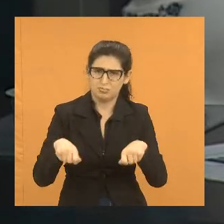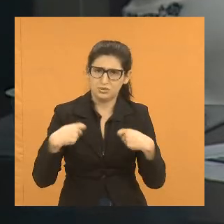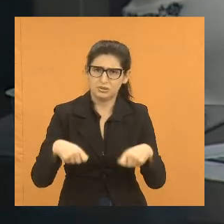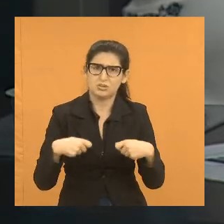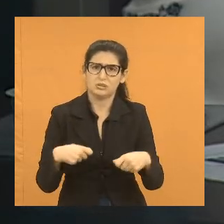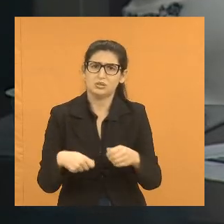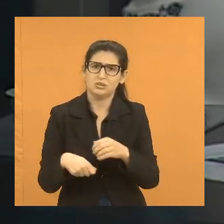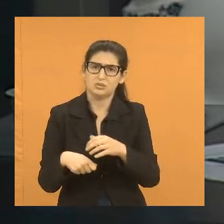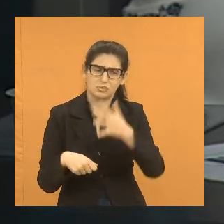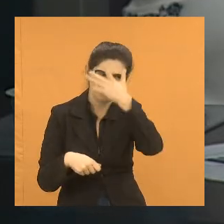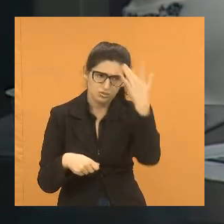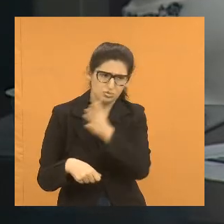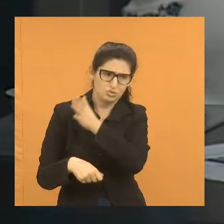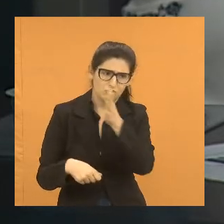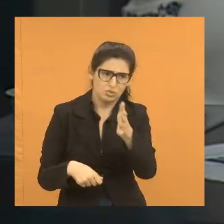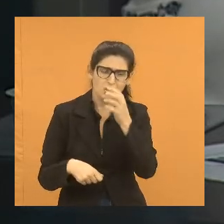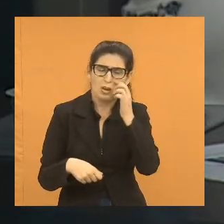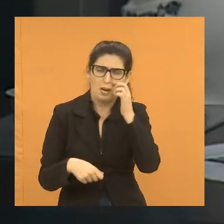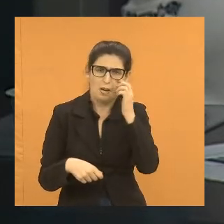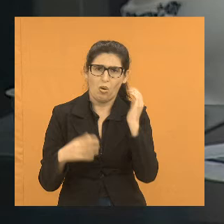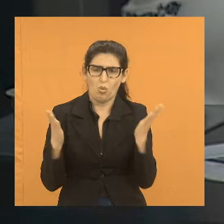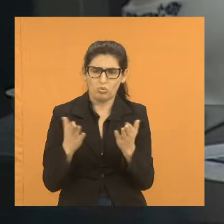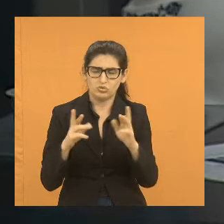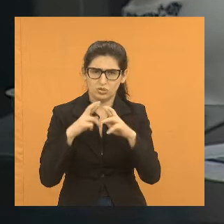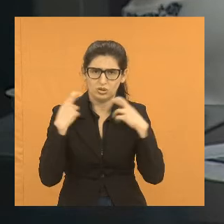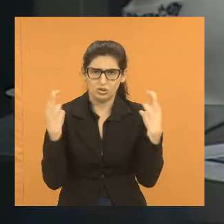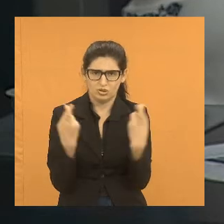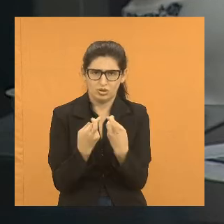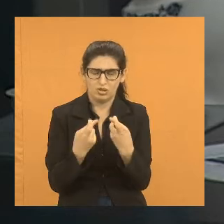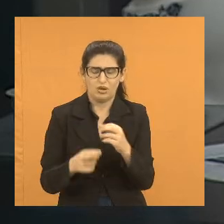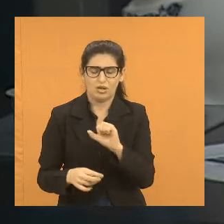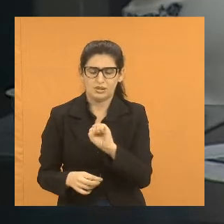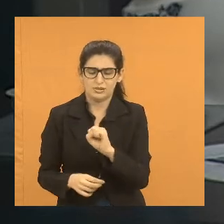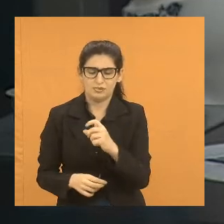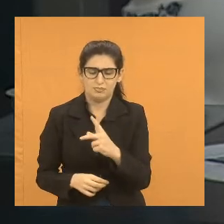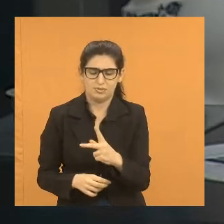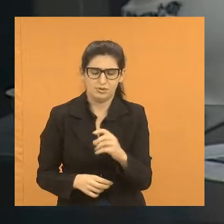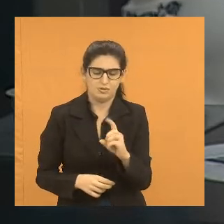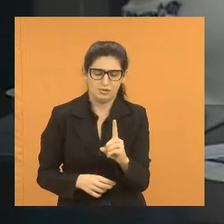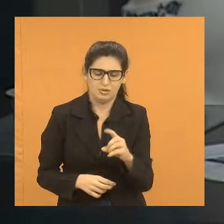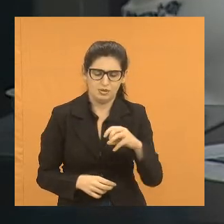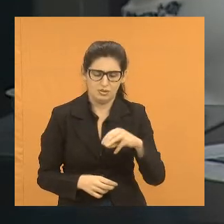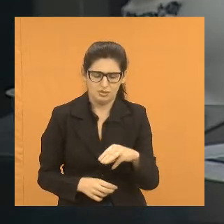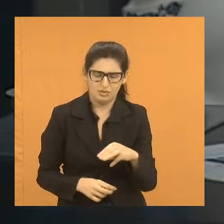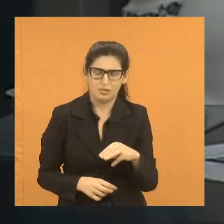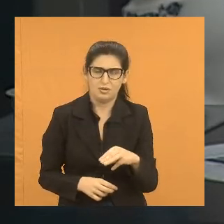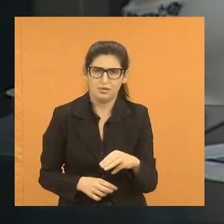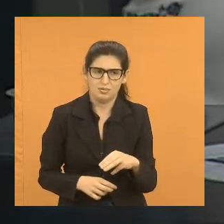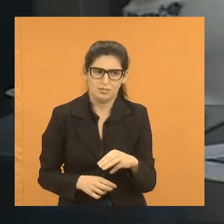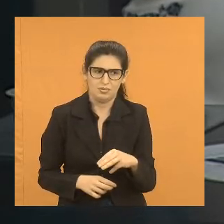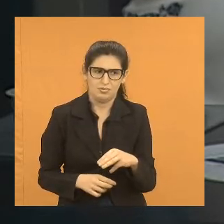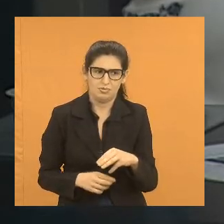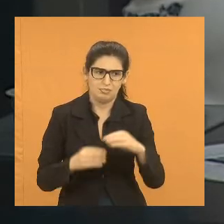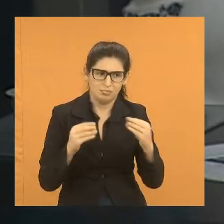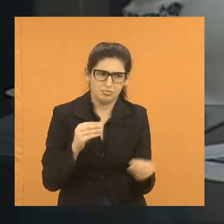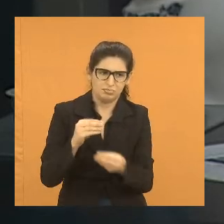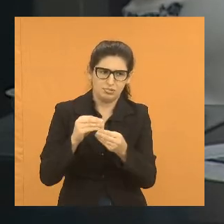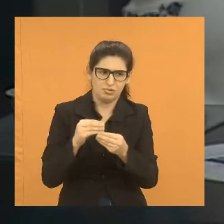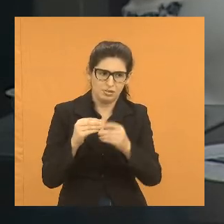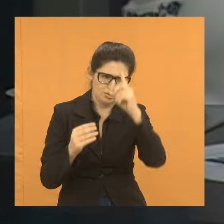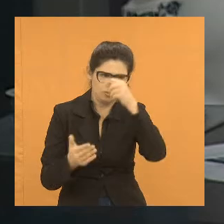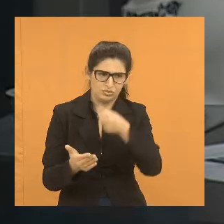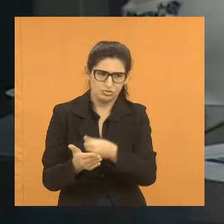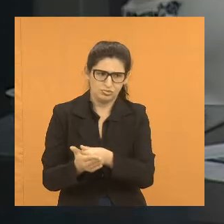necessidade. Hoje mesmo nós estivemos nos reunindo com o pessoal da SPDM para ir complementando essas coisas que são